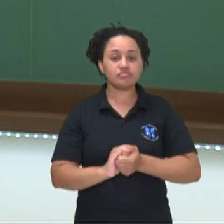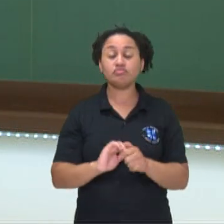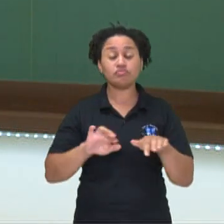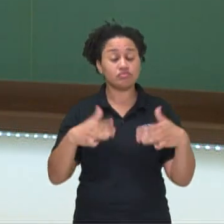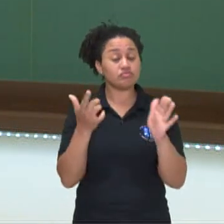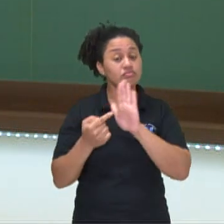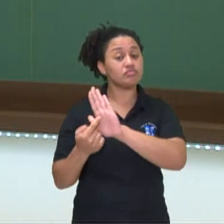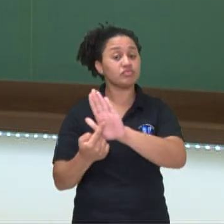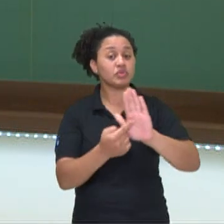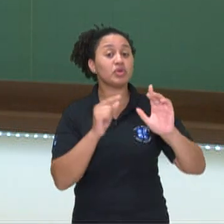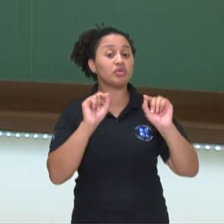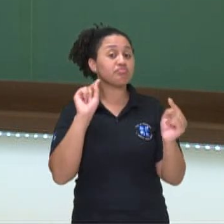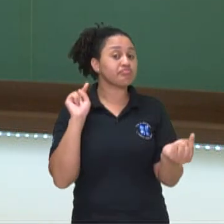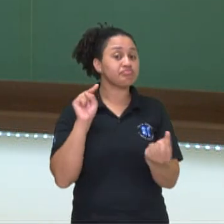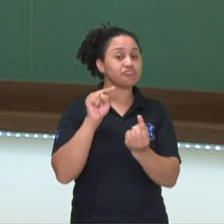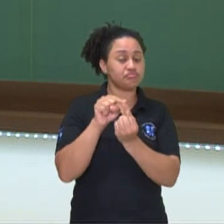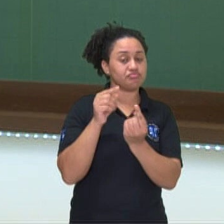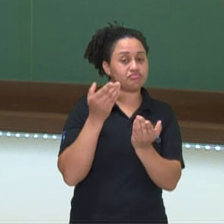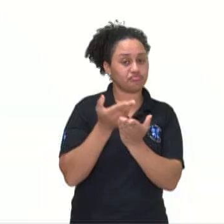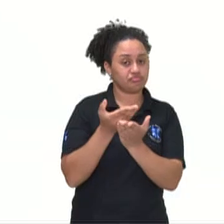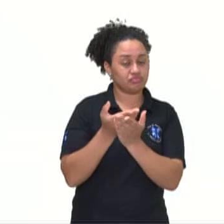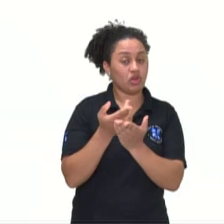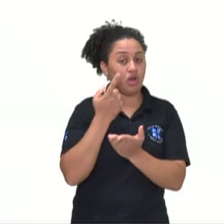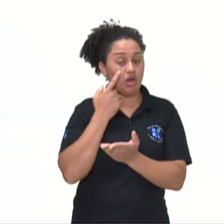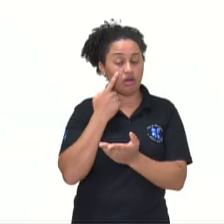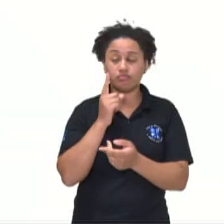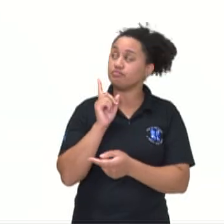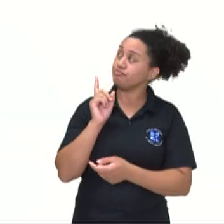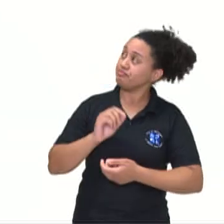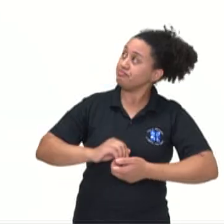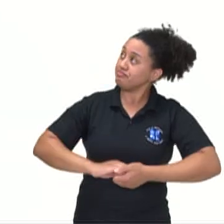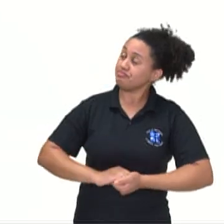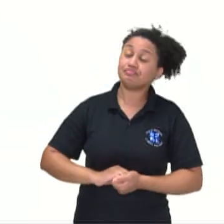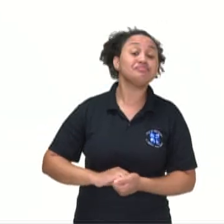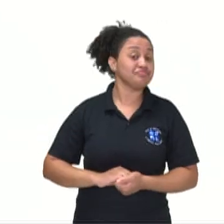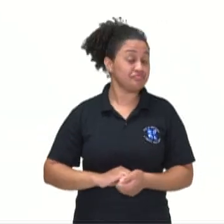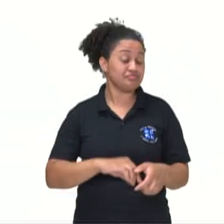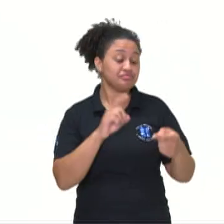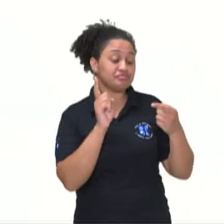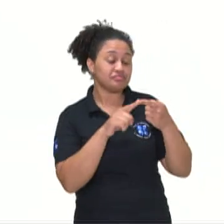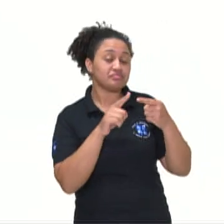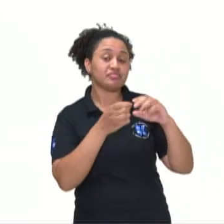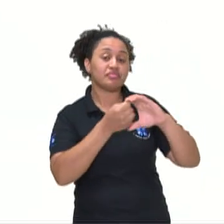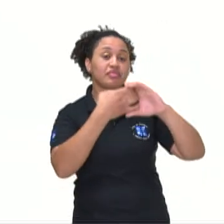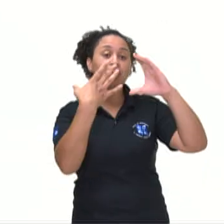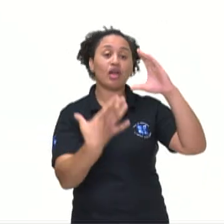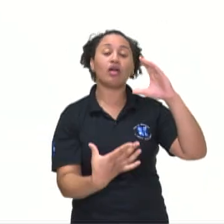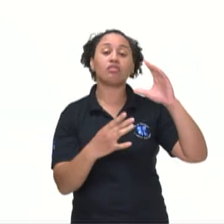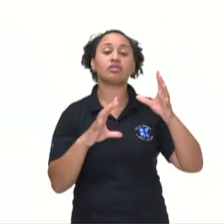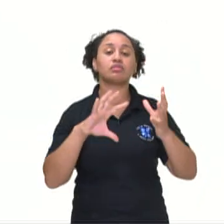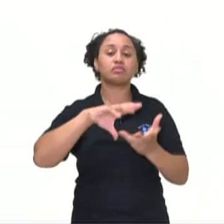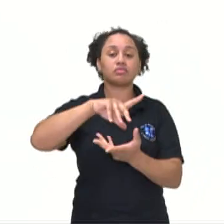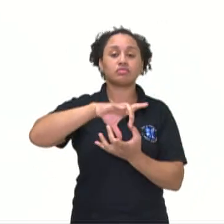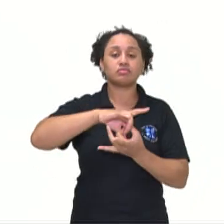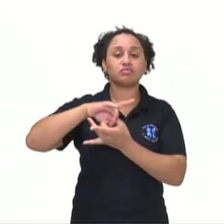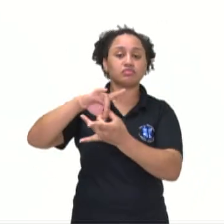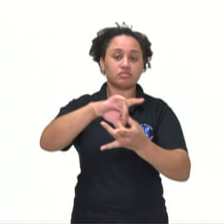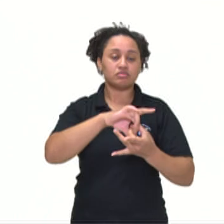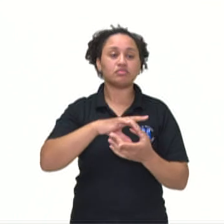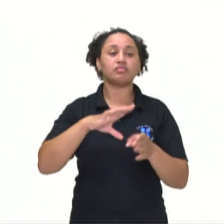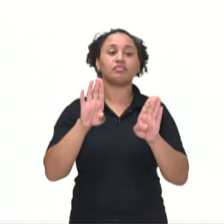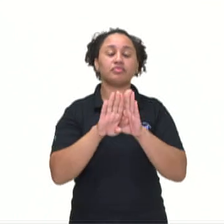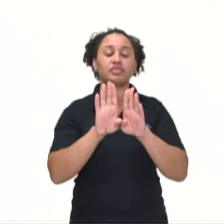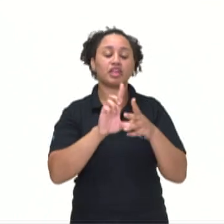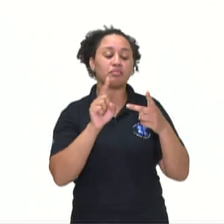já apresento para você os objetivos aí na sua tela. Olha lá, ó. Nós vamos caracterizar a globalização e também analisar os tipos de meios